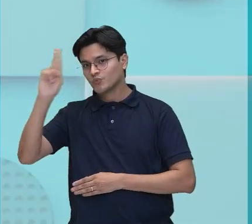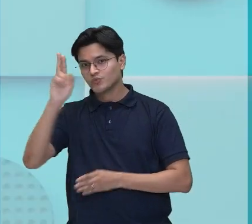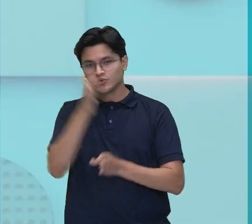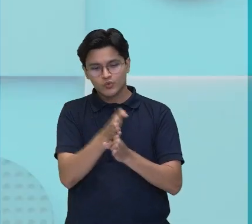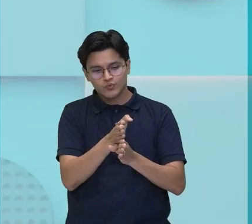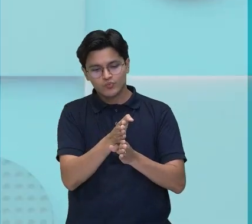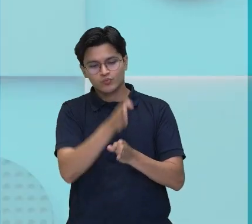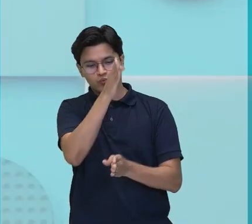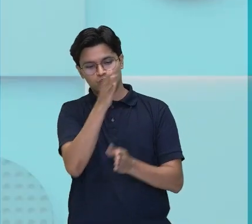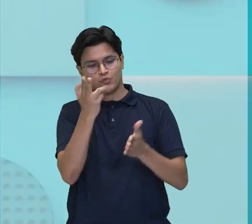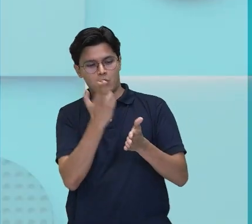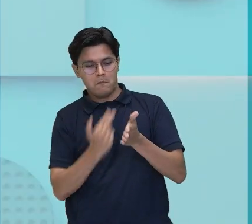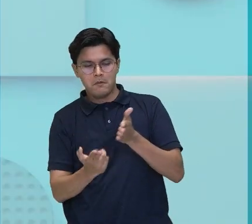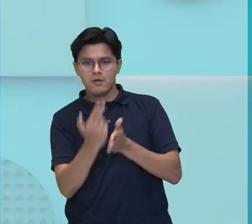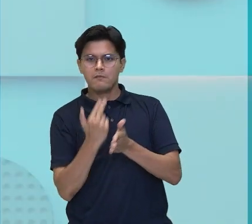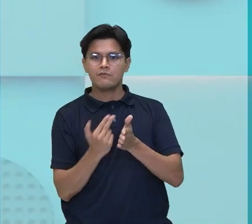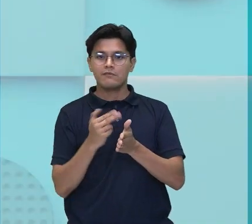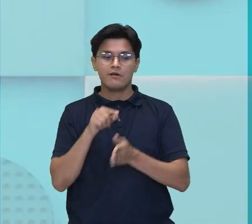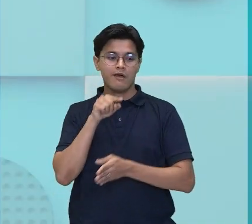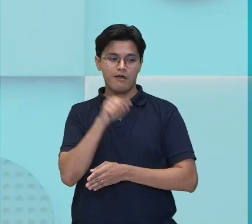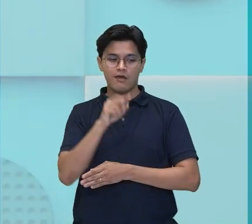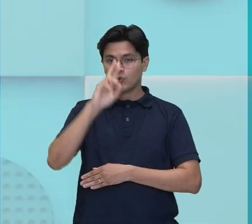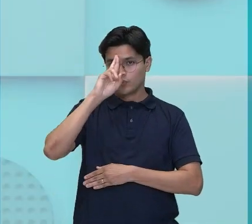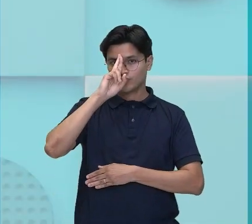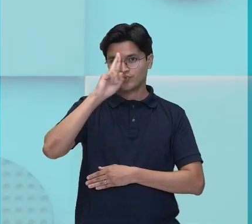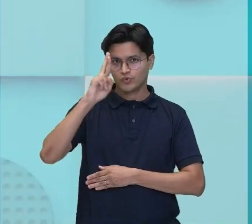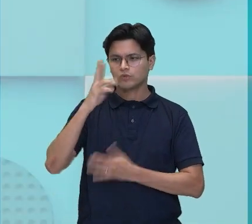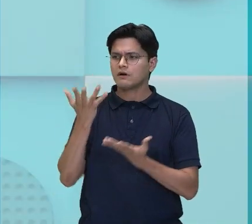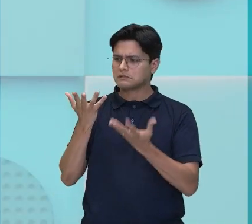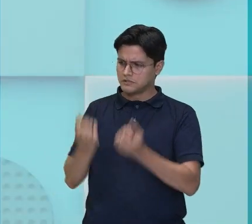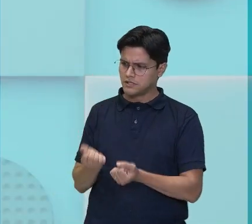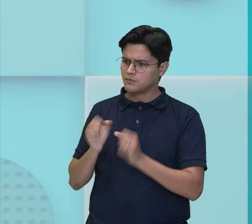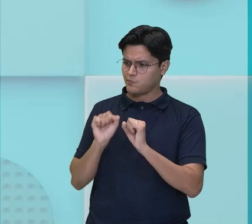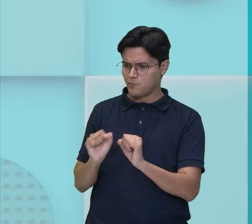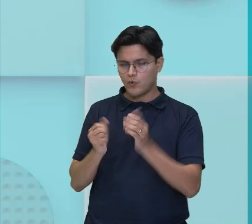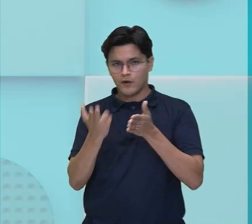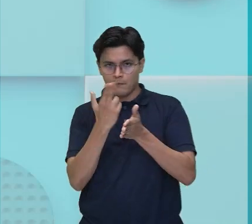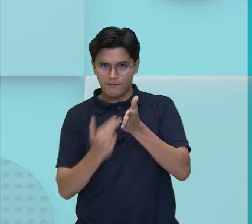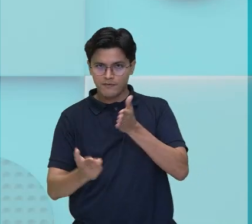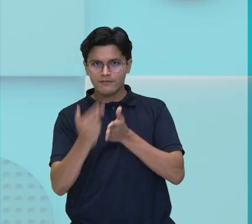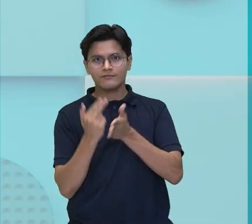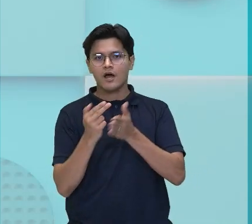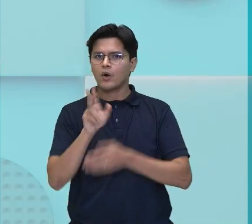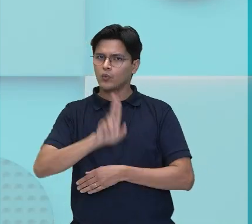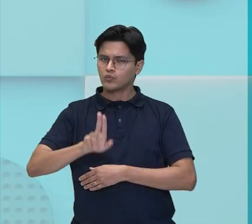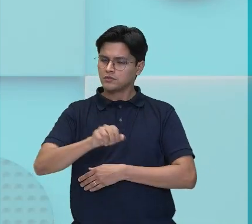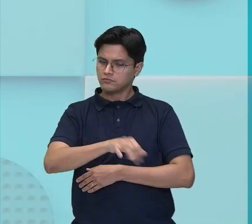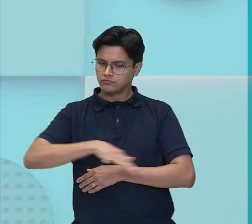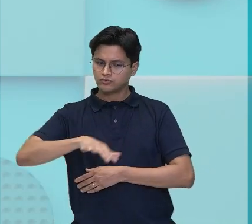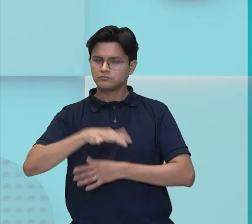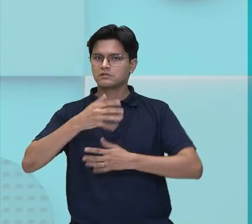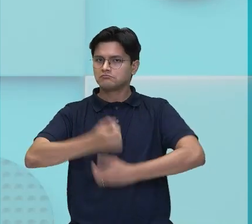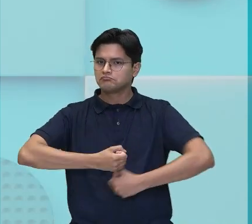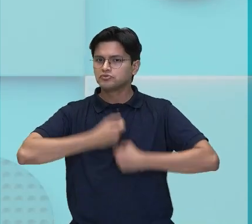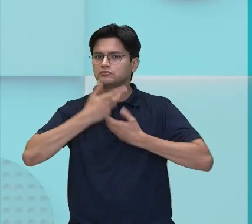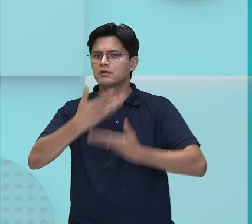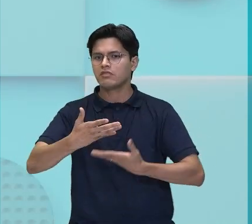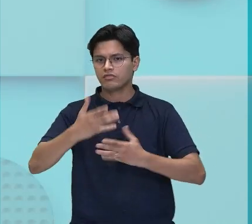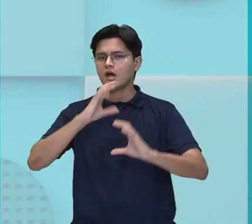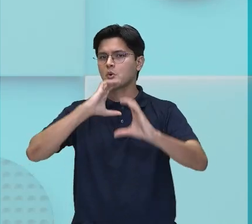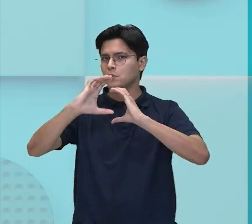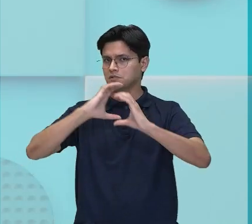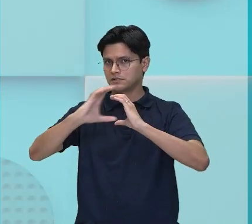utilizar, ele permite que eu utilize aquele espaço para eu me expressar, para passar uma